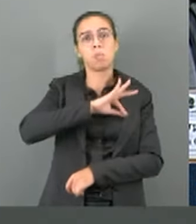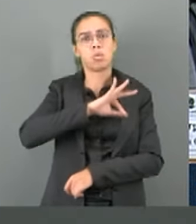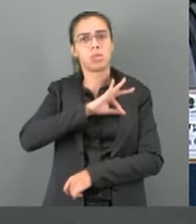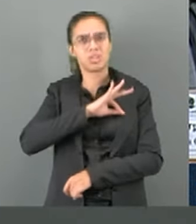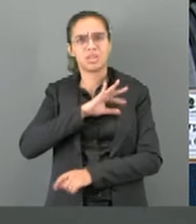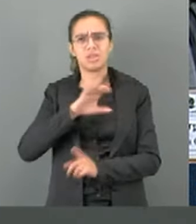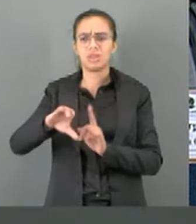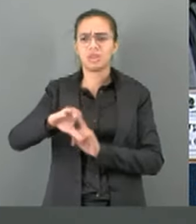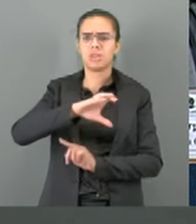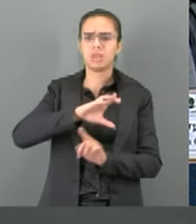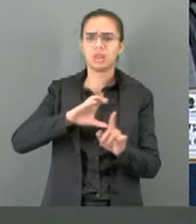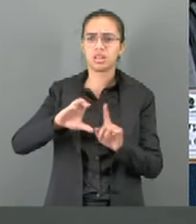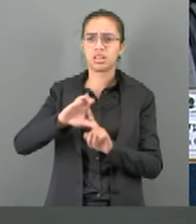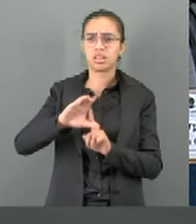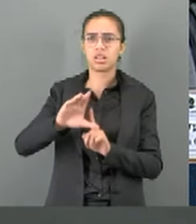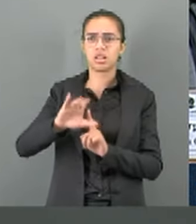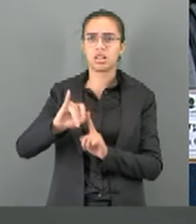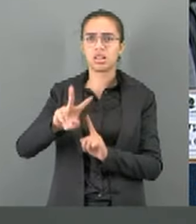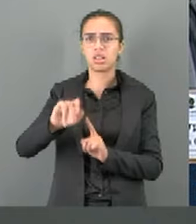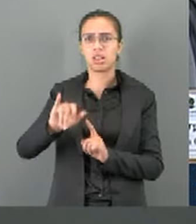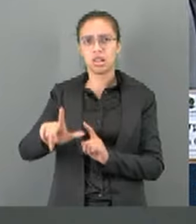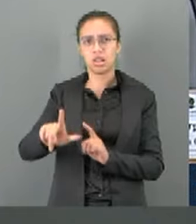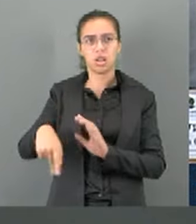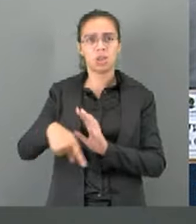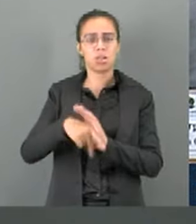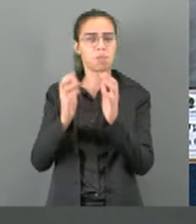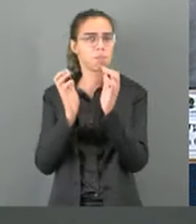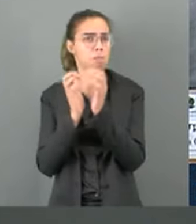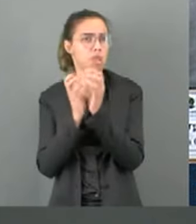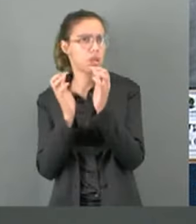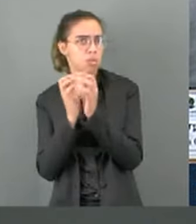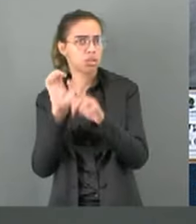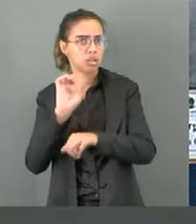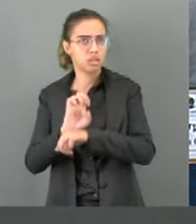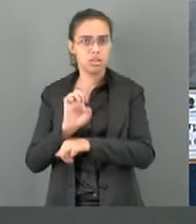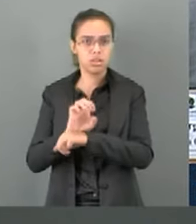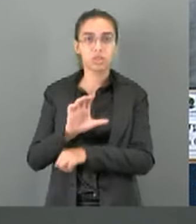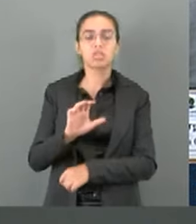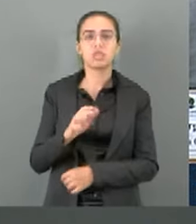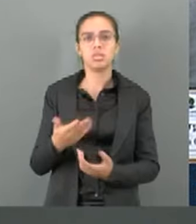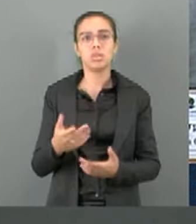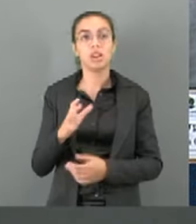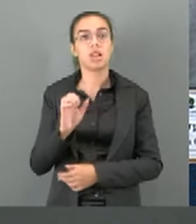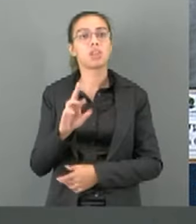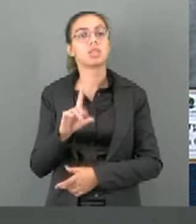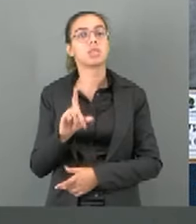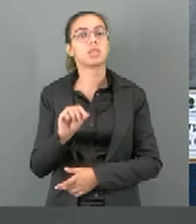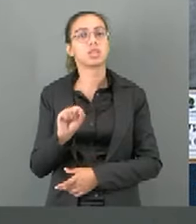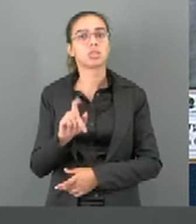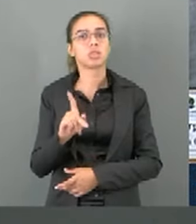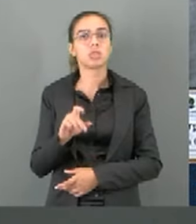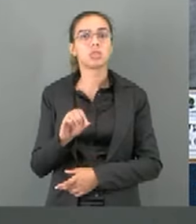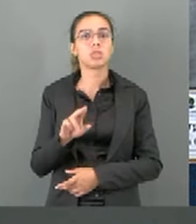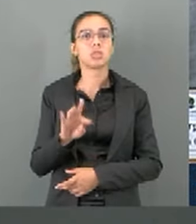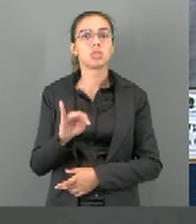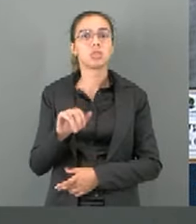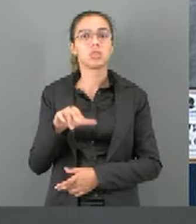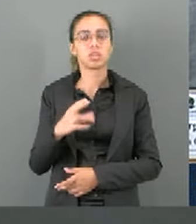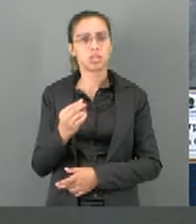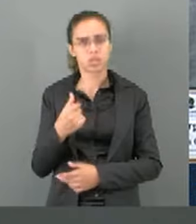Polícia Civil de Pernambuco, né? Não sei lhe dizer. Senador Carlos Portinho, por gentileza. Pois não, Girão. Só para agradecer,